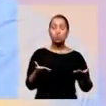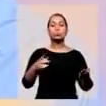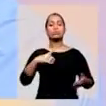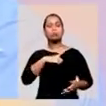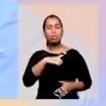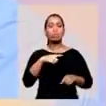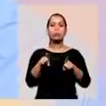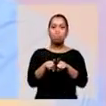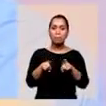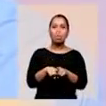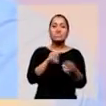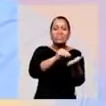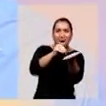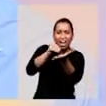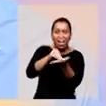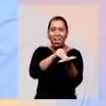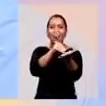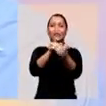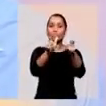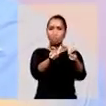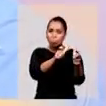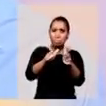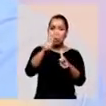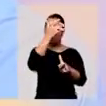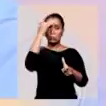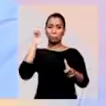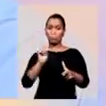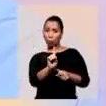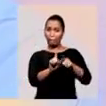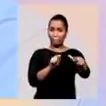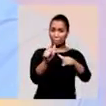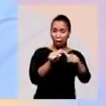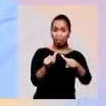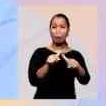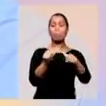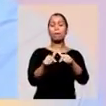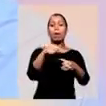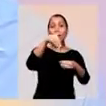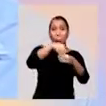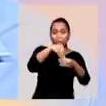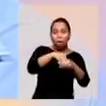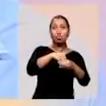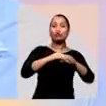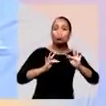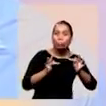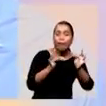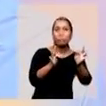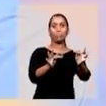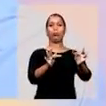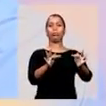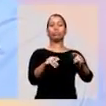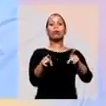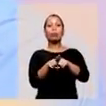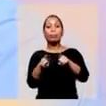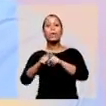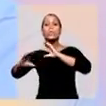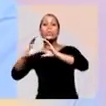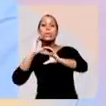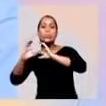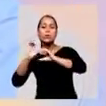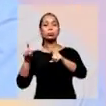ainda temos vários postos de trabalho aberto dentro dessas áreas. A área de tecnologia, a área